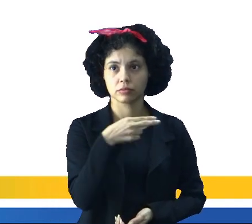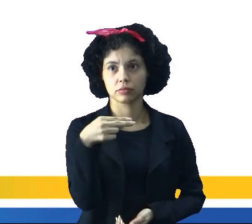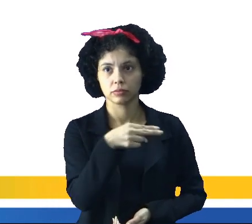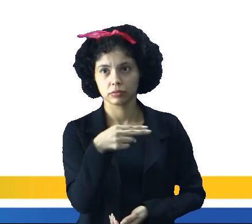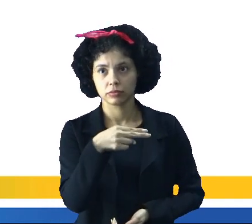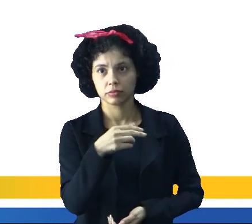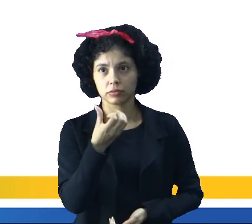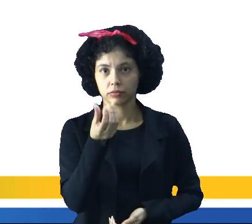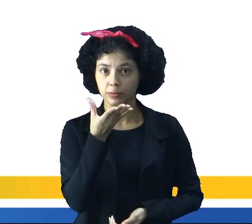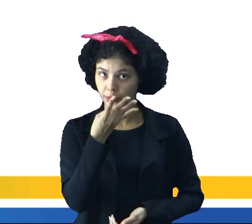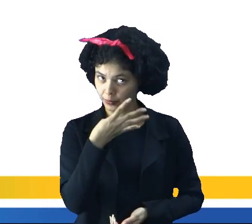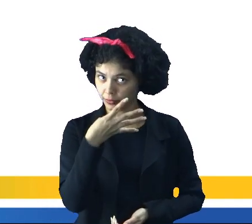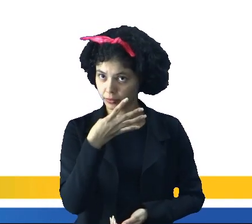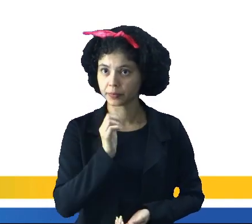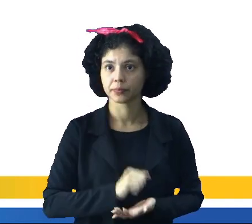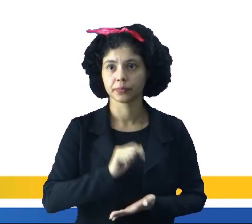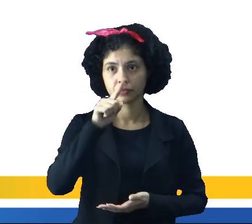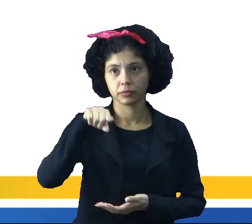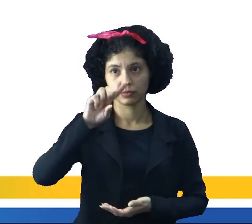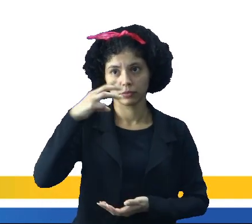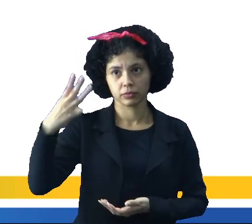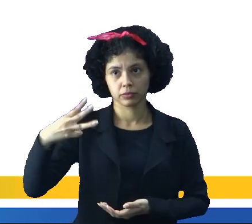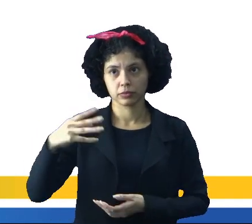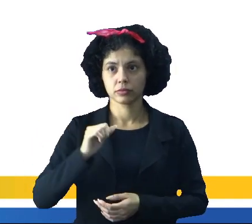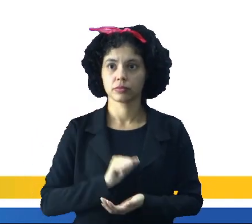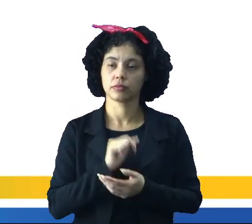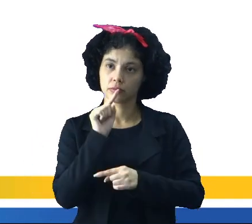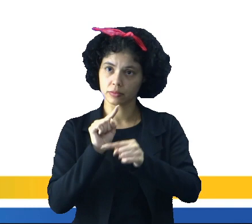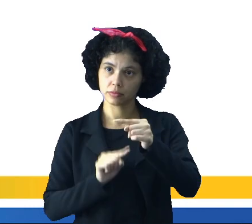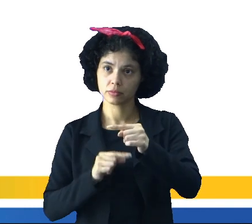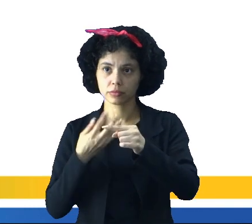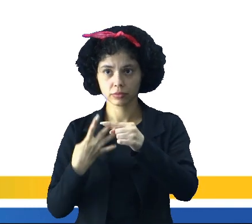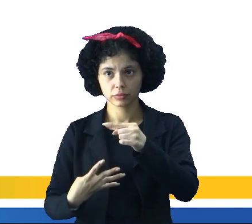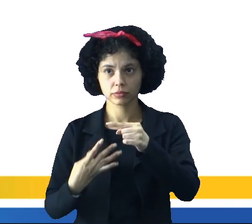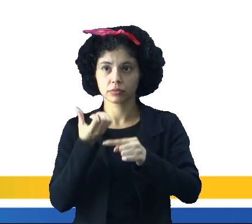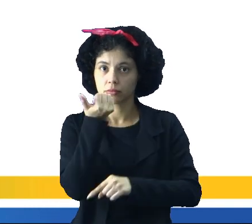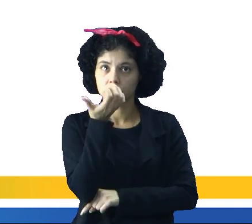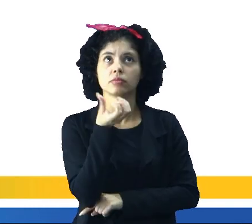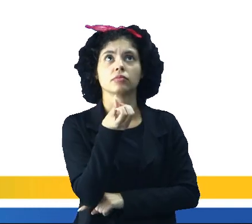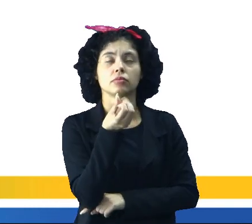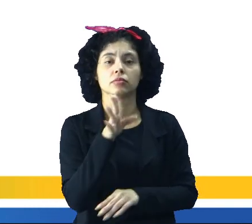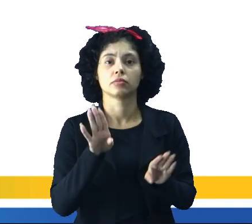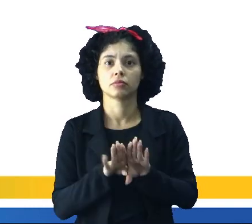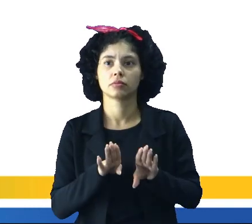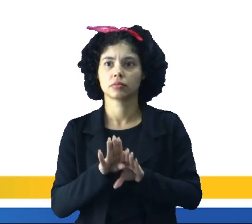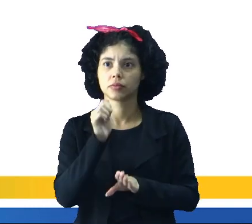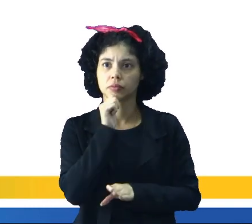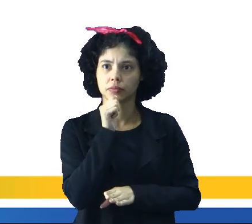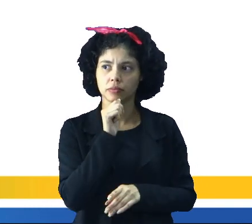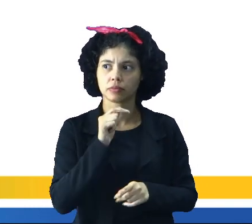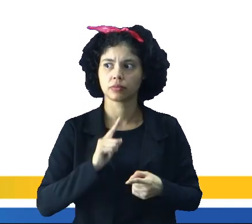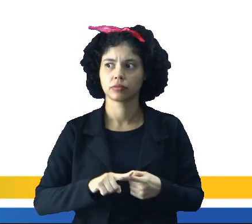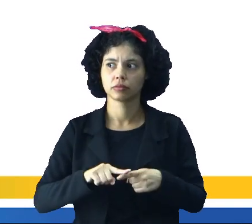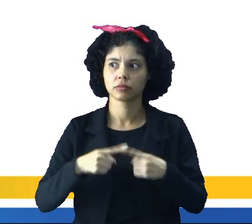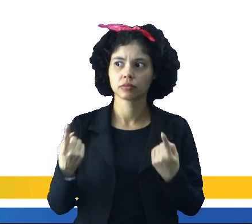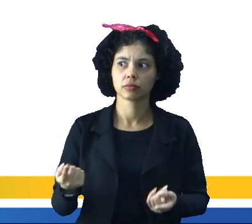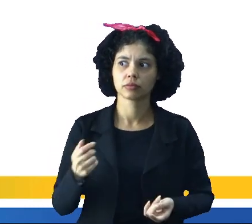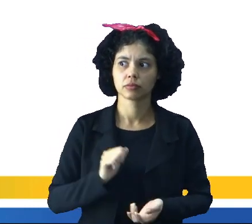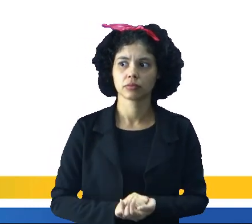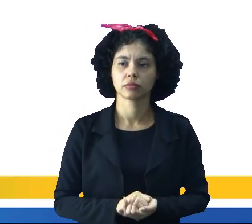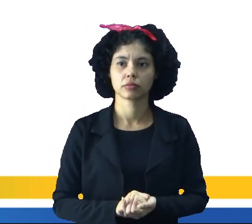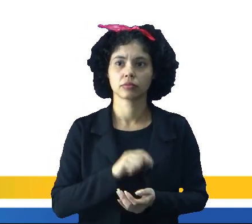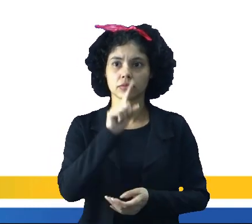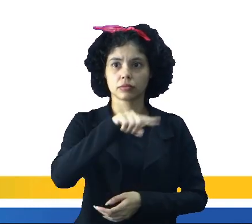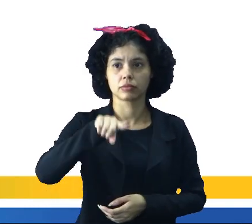8 ao quadrado é igual a 64. E 64 dividido para 4 é 16. Porém, a raiz